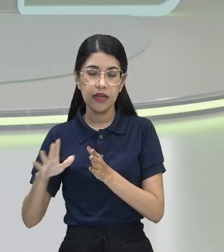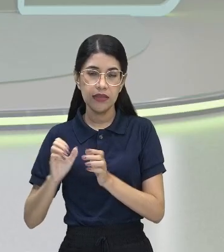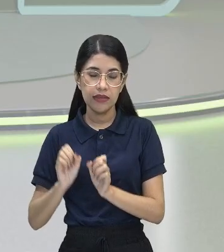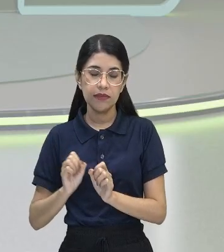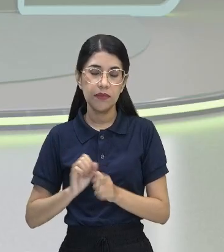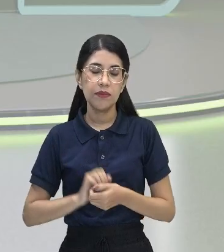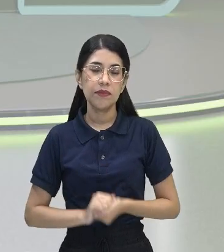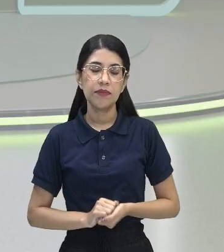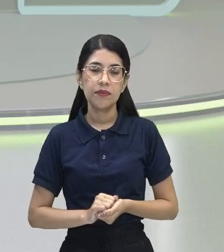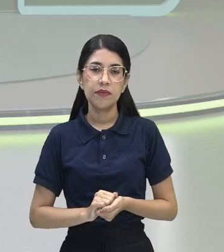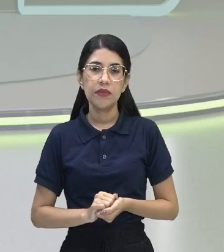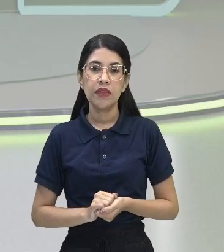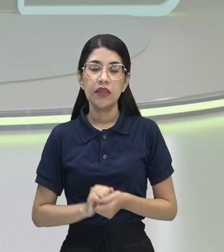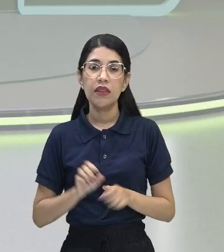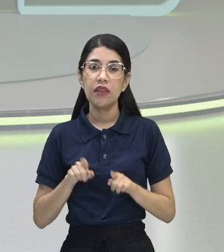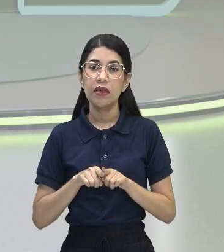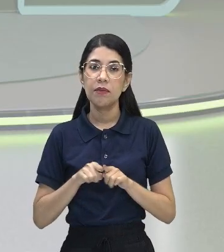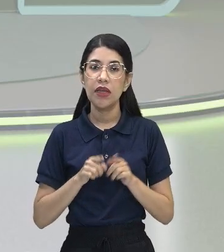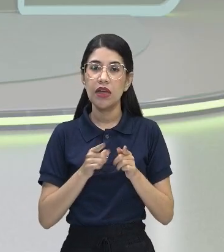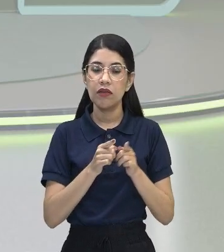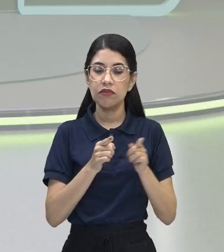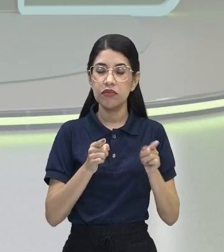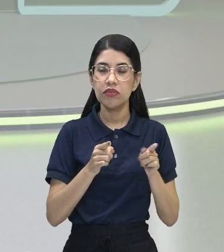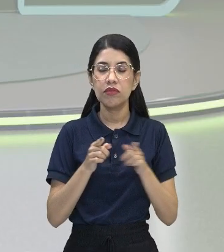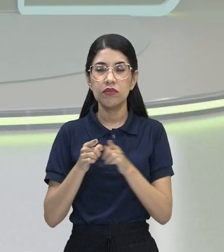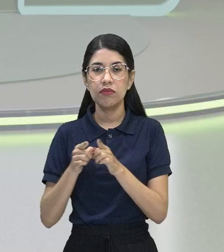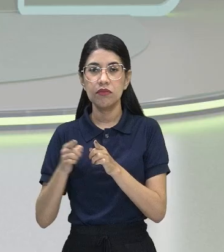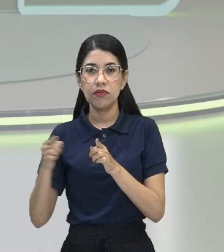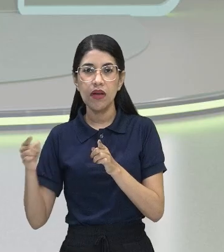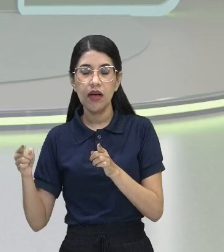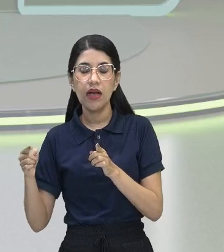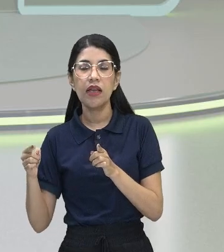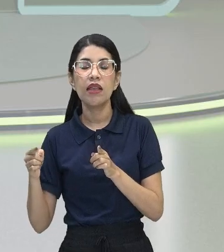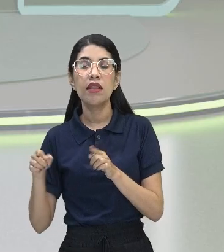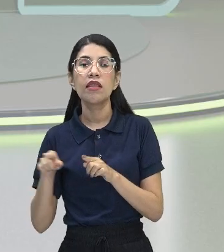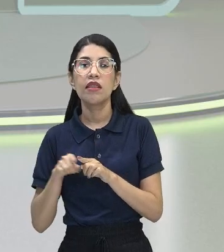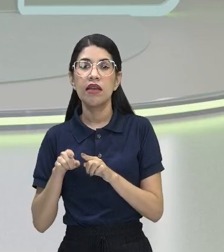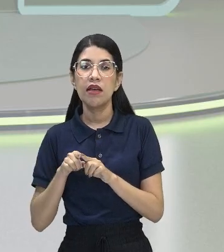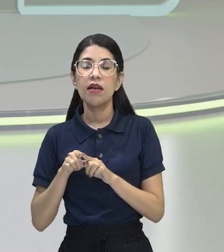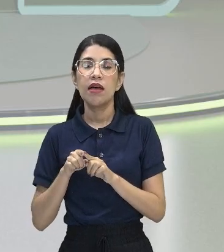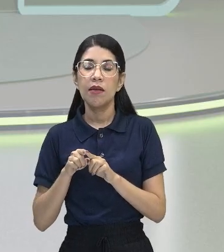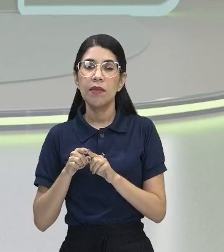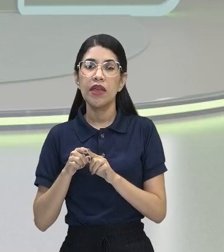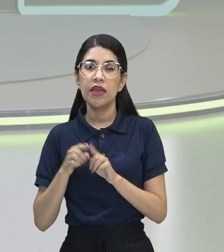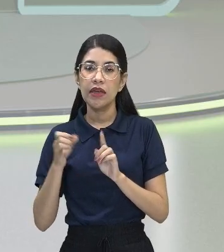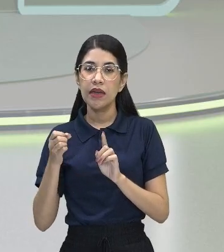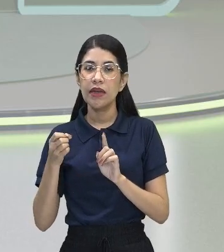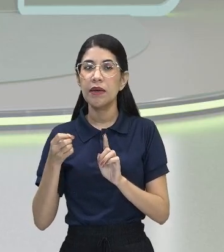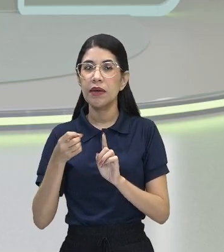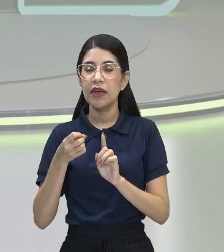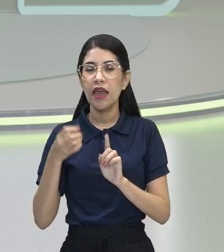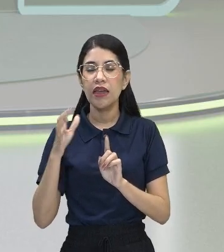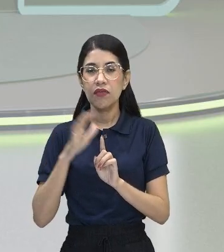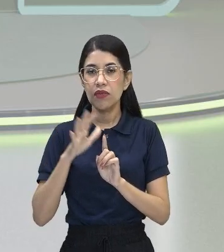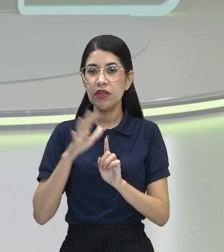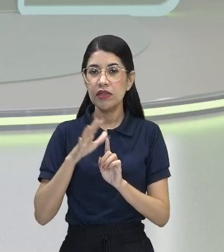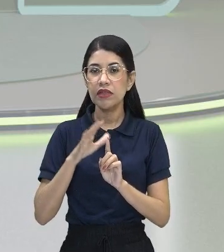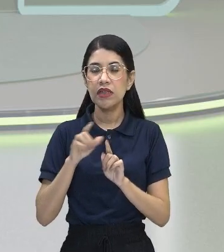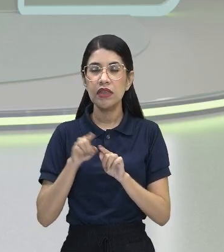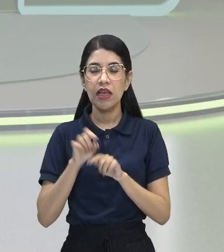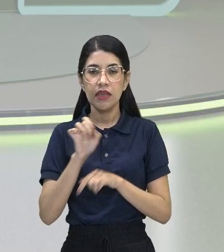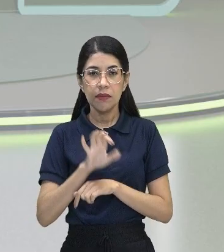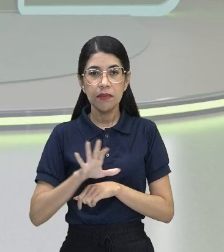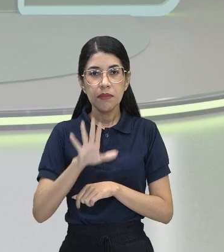O tamanho da fenda por onde passa a onda interfere na imagem formada. Novamente frisando para